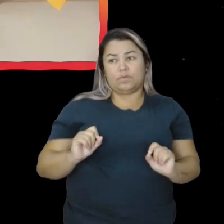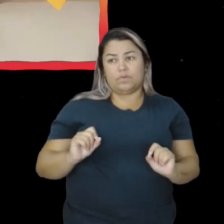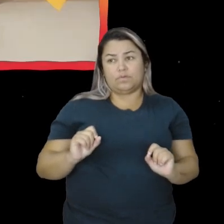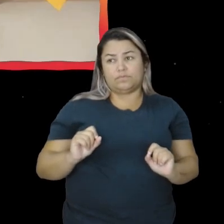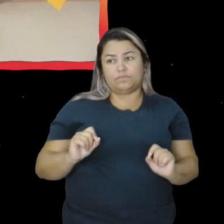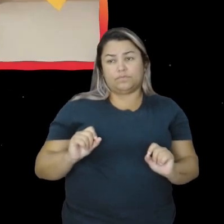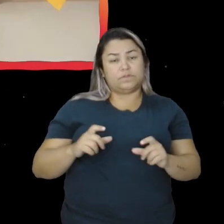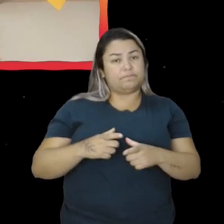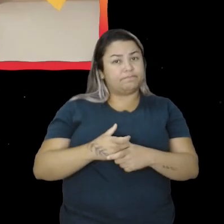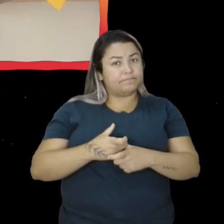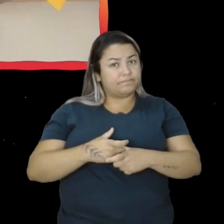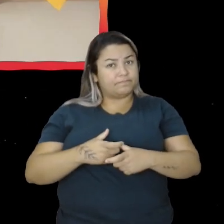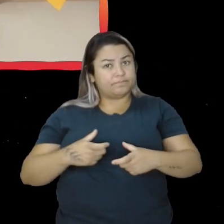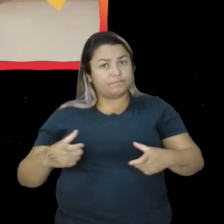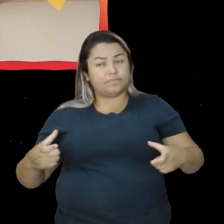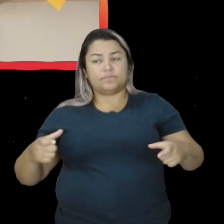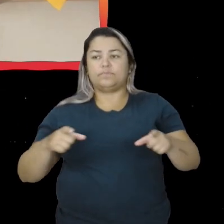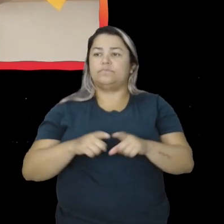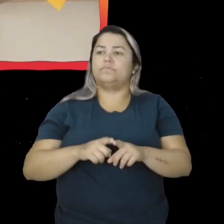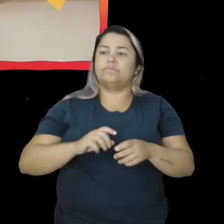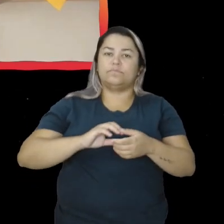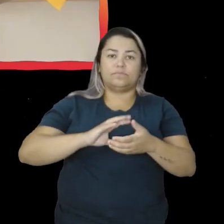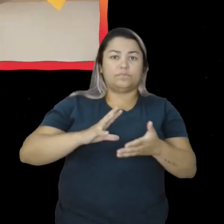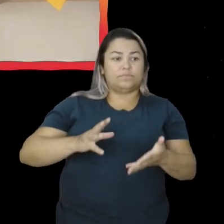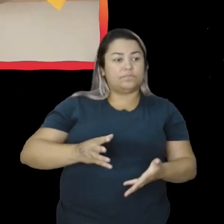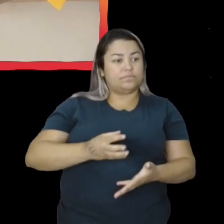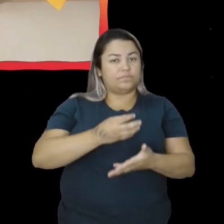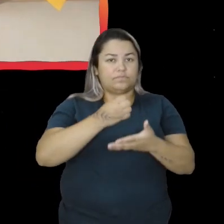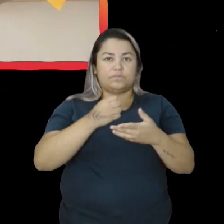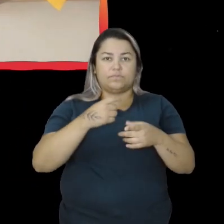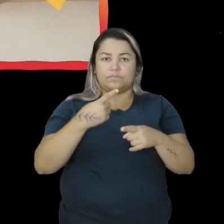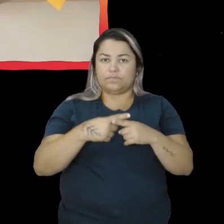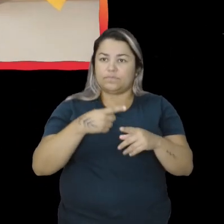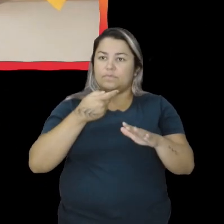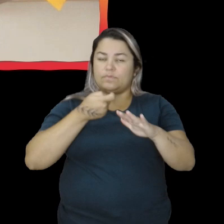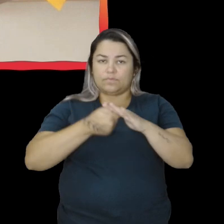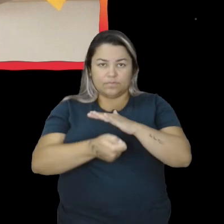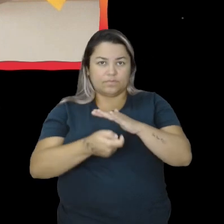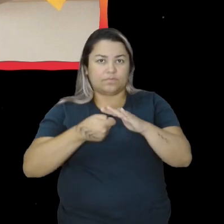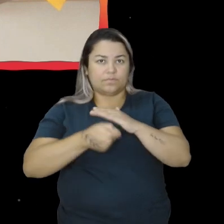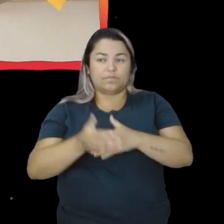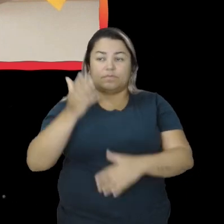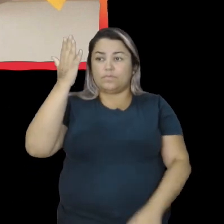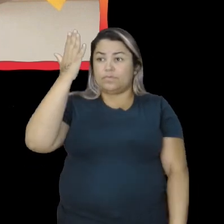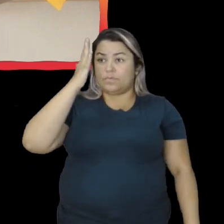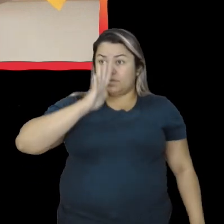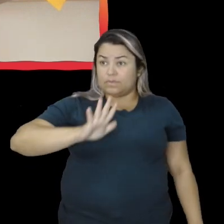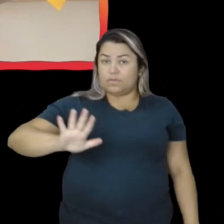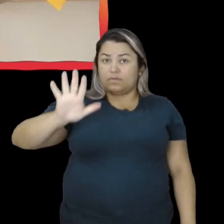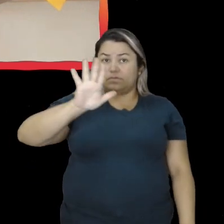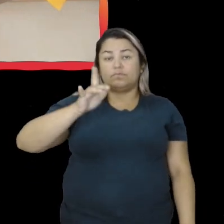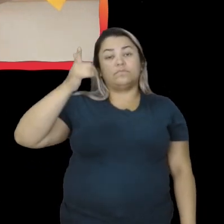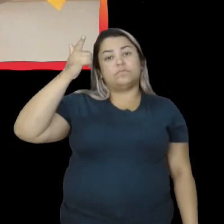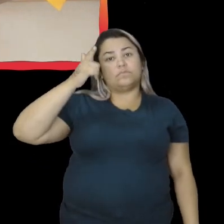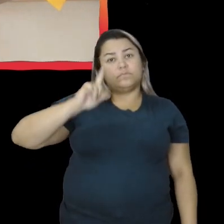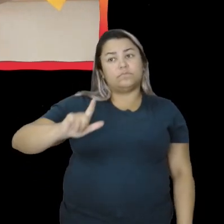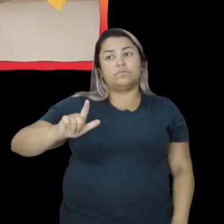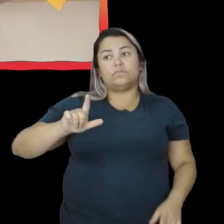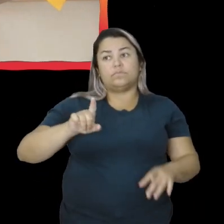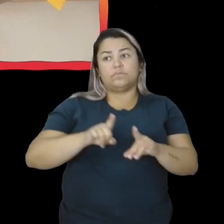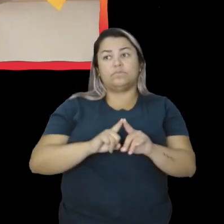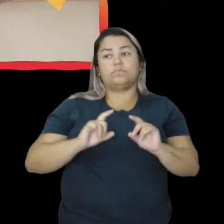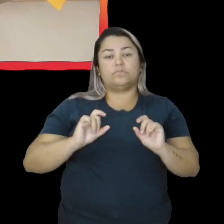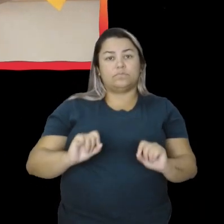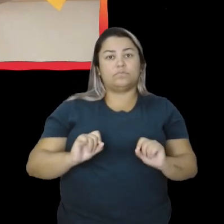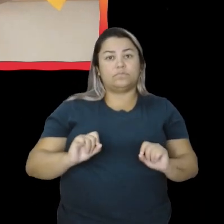gigantesco. Então eu falo que foi uma salvação porque a gente está tendo muito investimento nacional e internacional agora por causa da conferência.